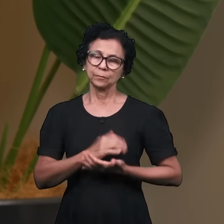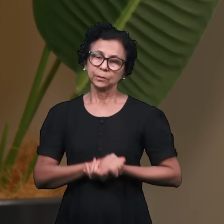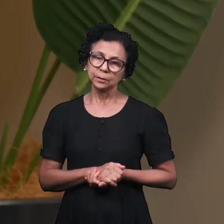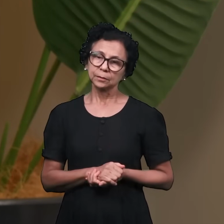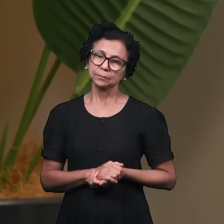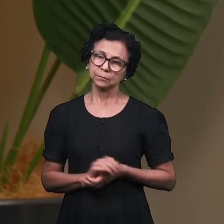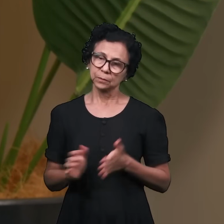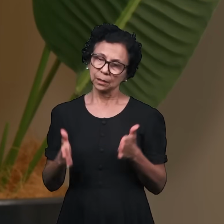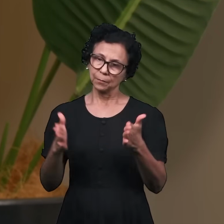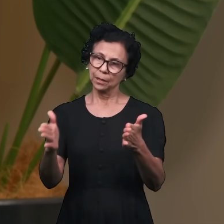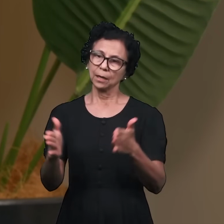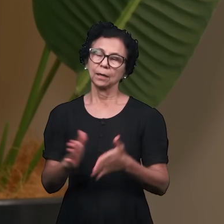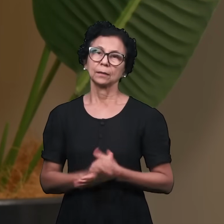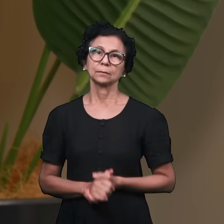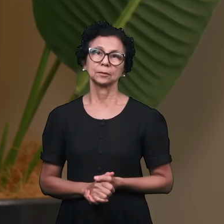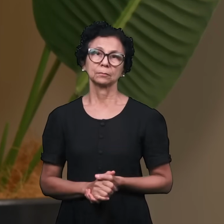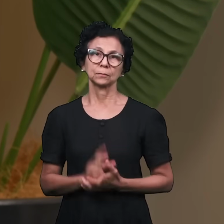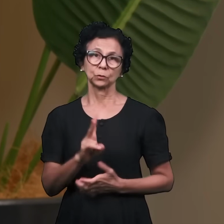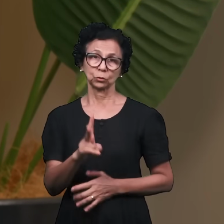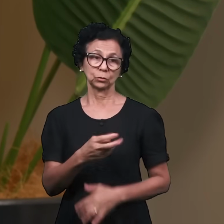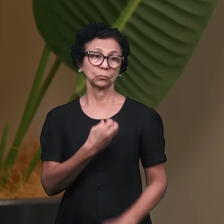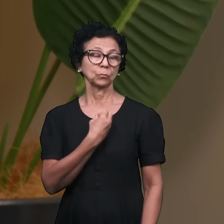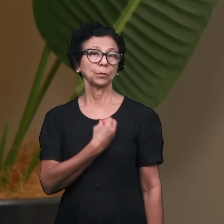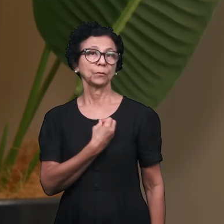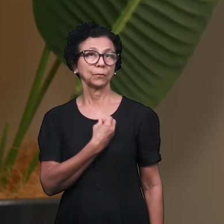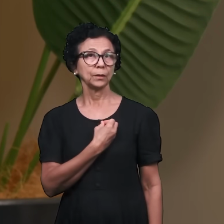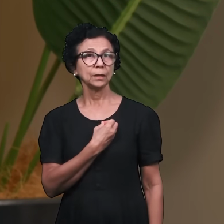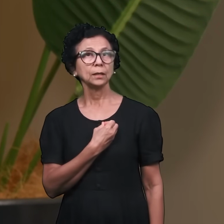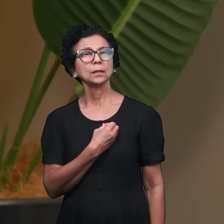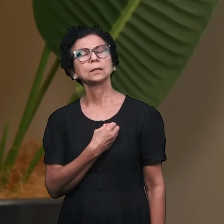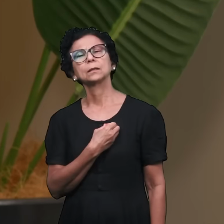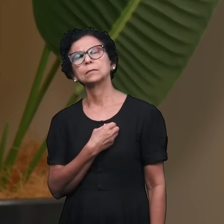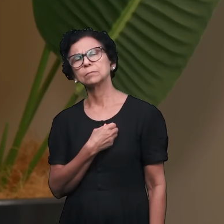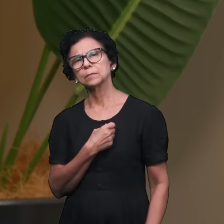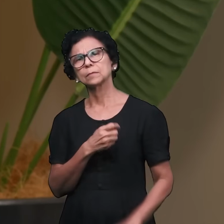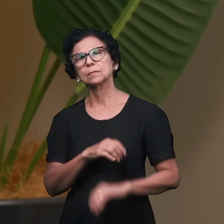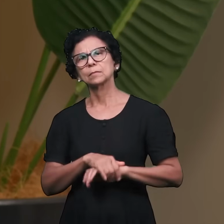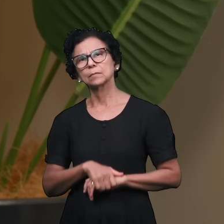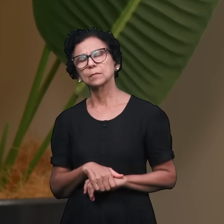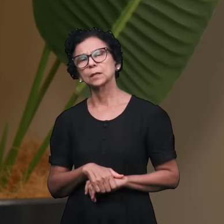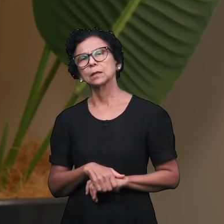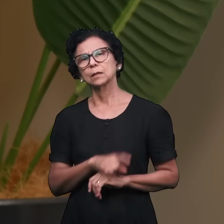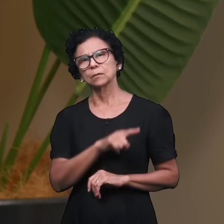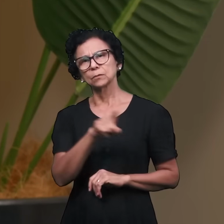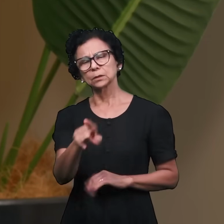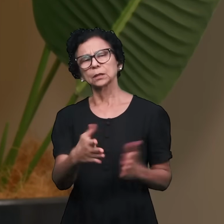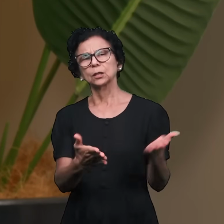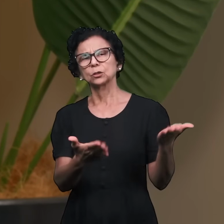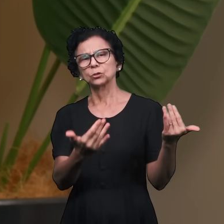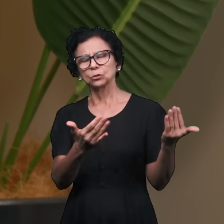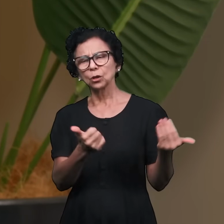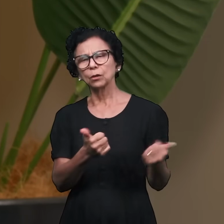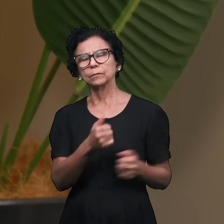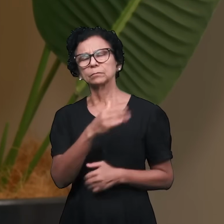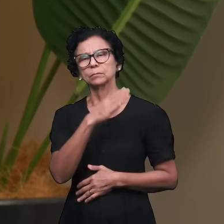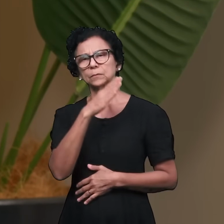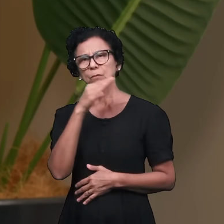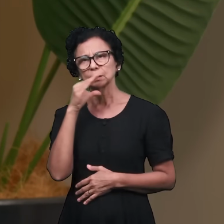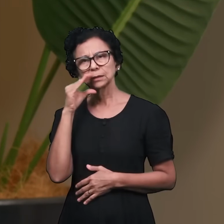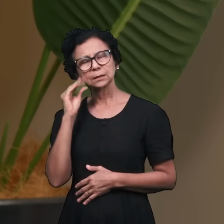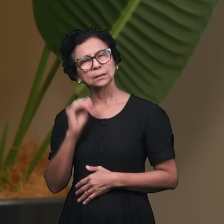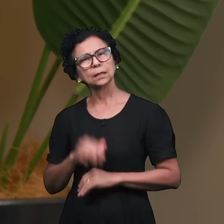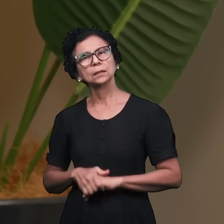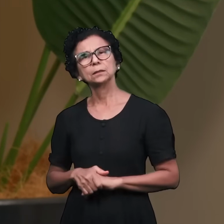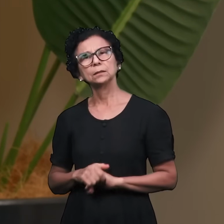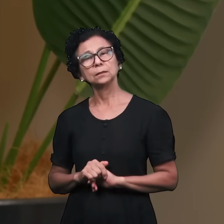estamos vivos, nós temos aí etapas a serem vencidas, como você jovem, você adolescente. Há